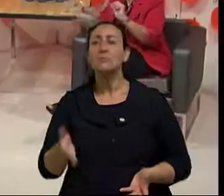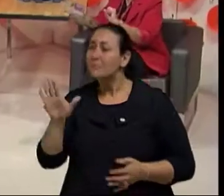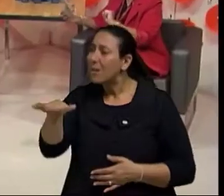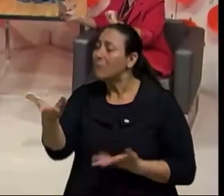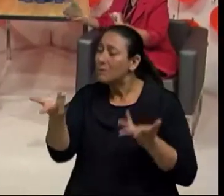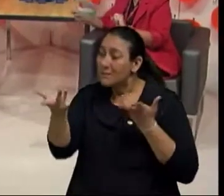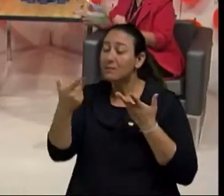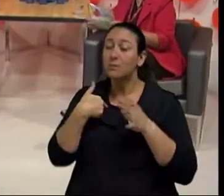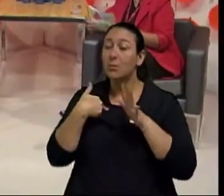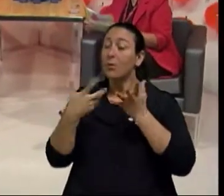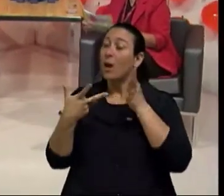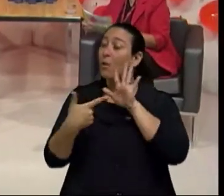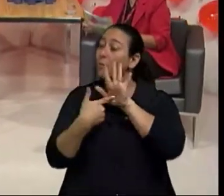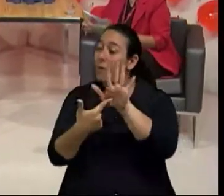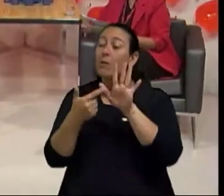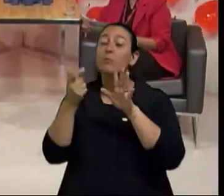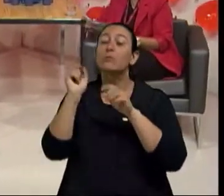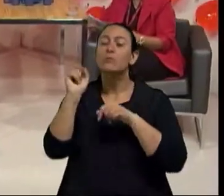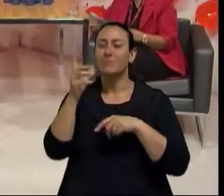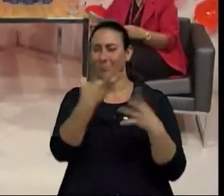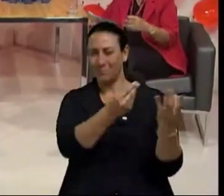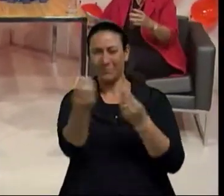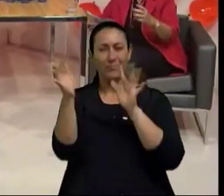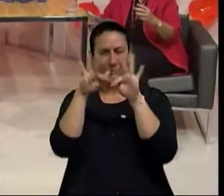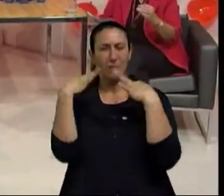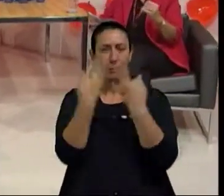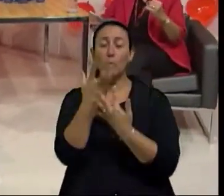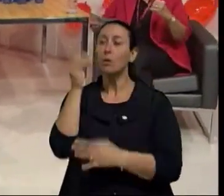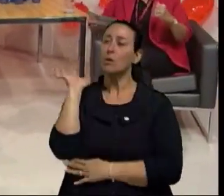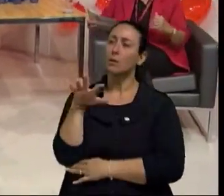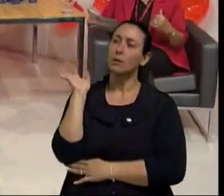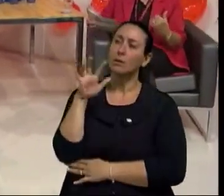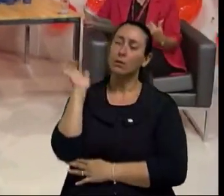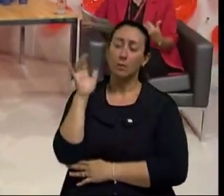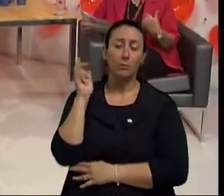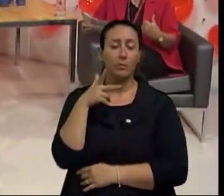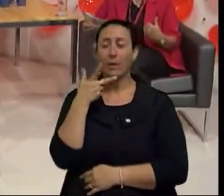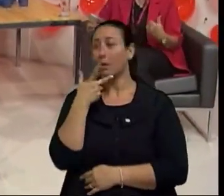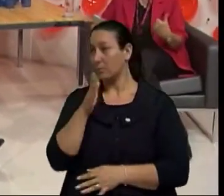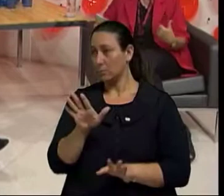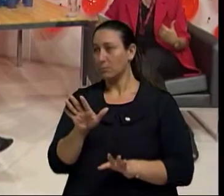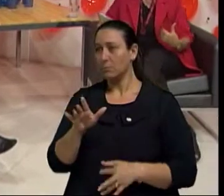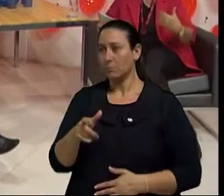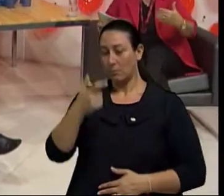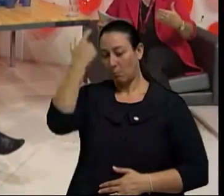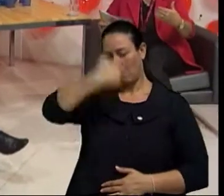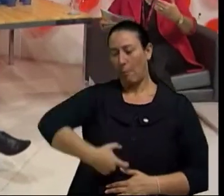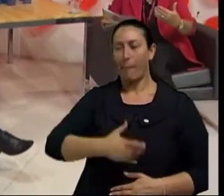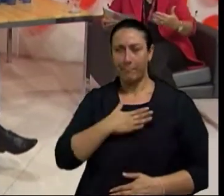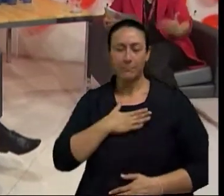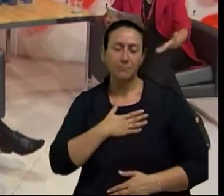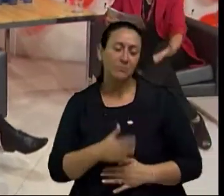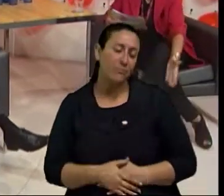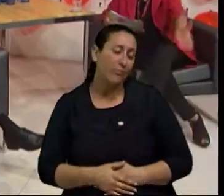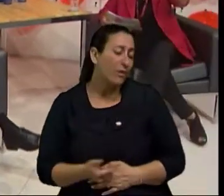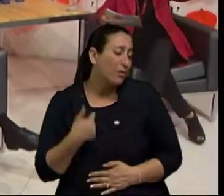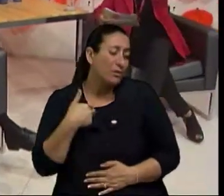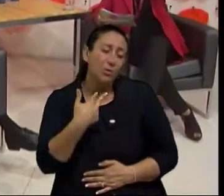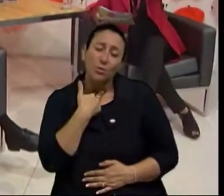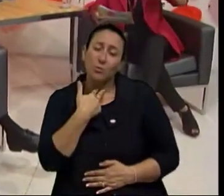pegar aquela leitura que às vezes os familiares fazem, o próprio idoso, assim, eu já não posso, eu, atriz, já não posso mais